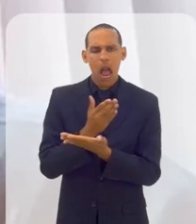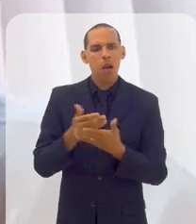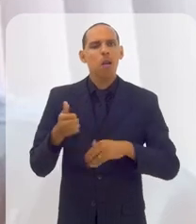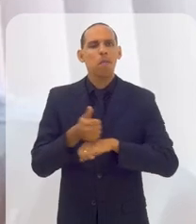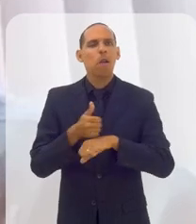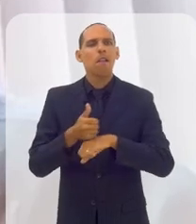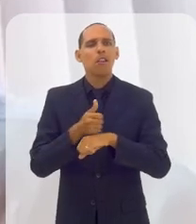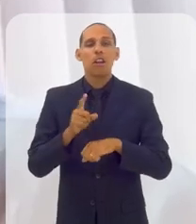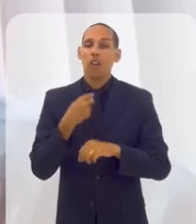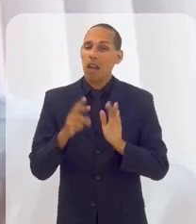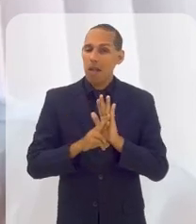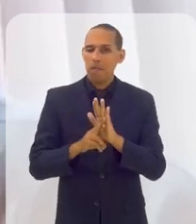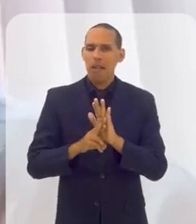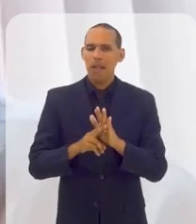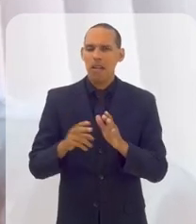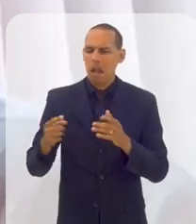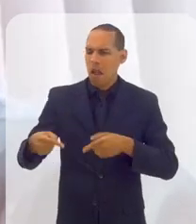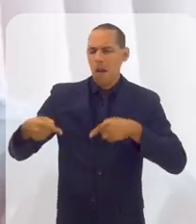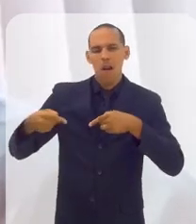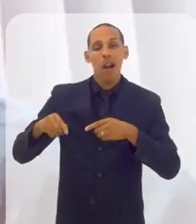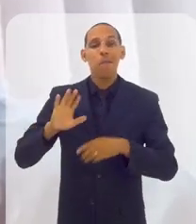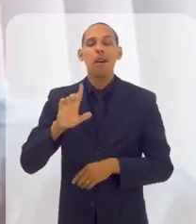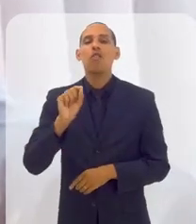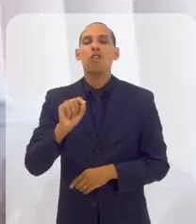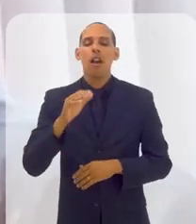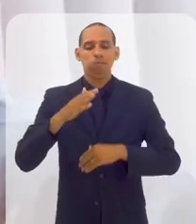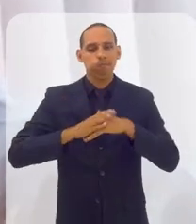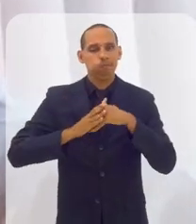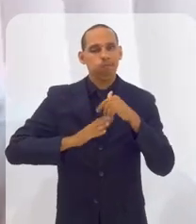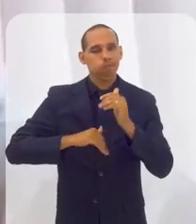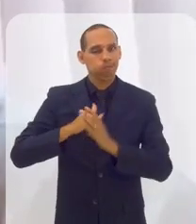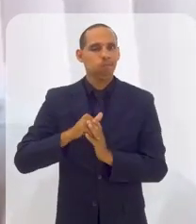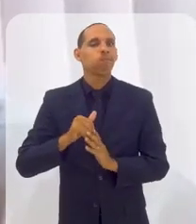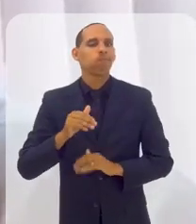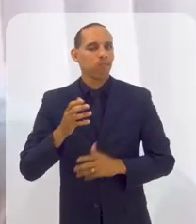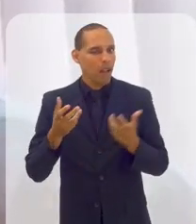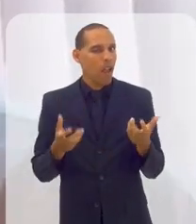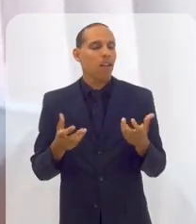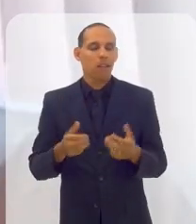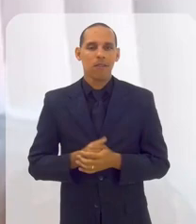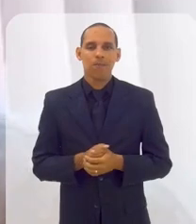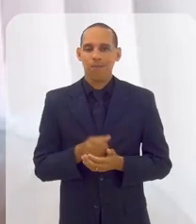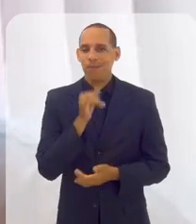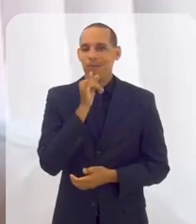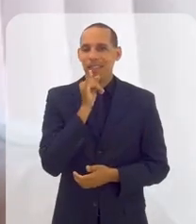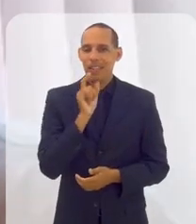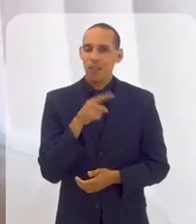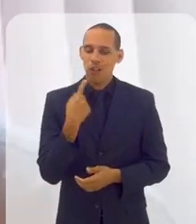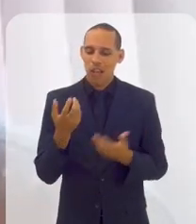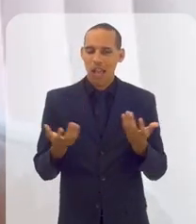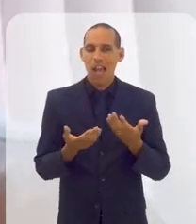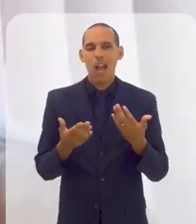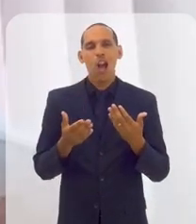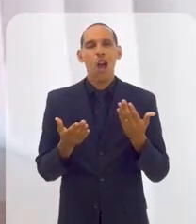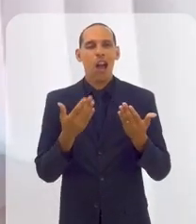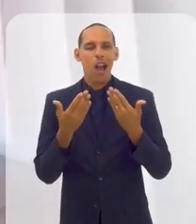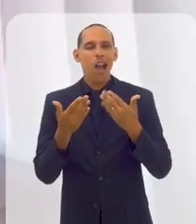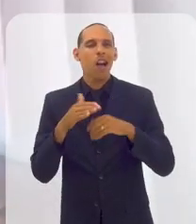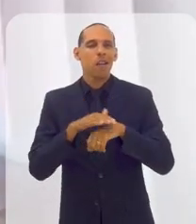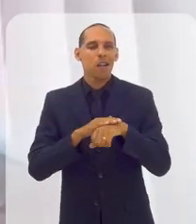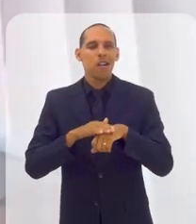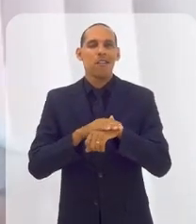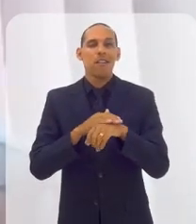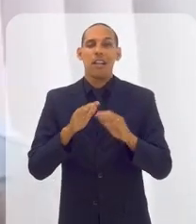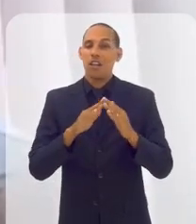alguns profissionais que a gente representa, é com relação à qualificação. Por exemplo, nós estamos conversando com